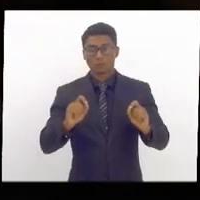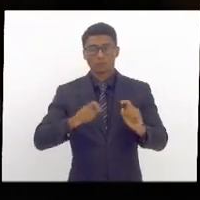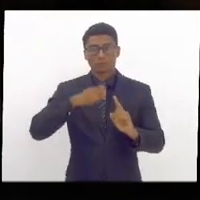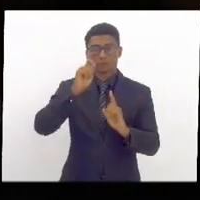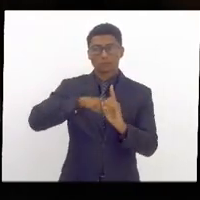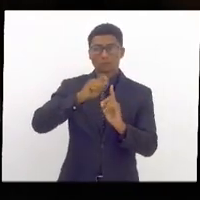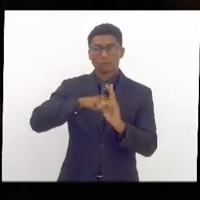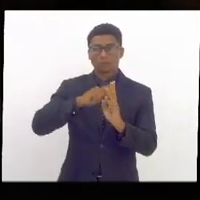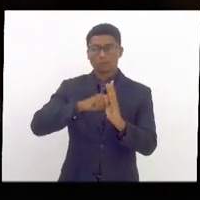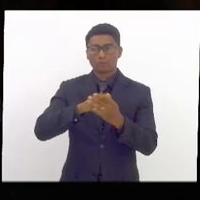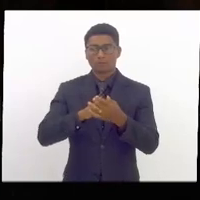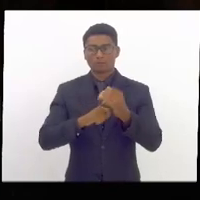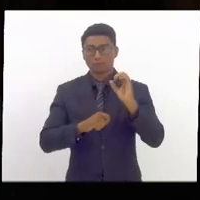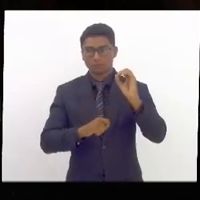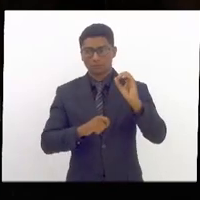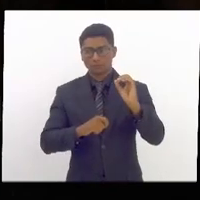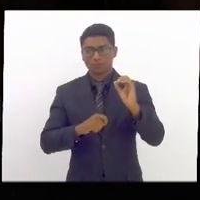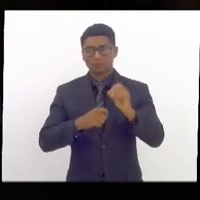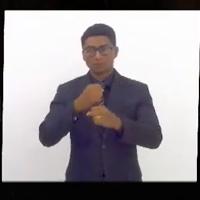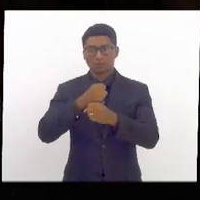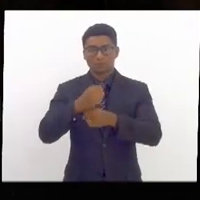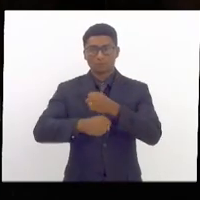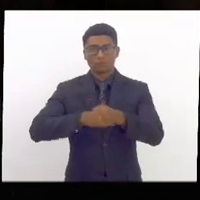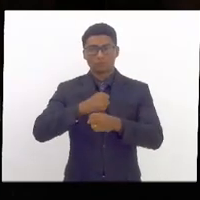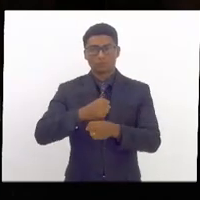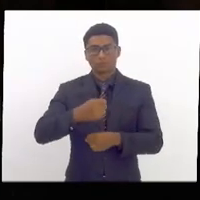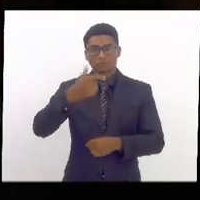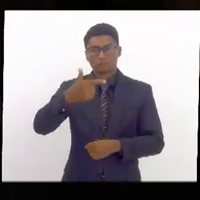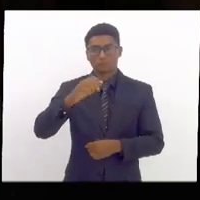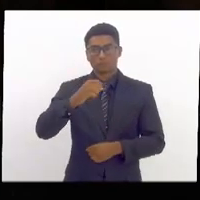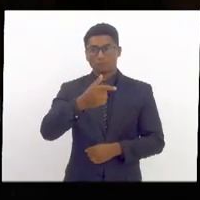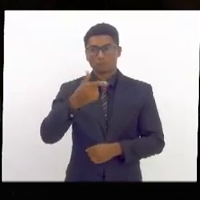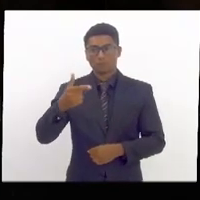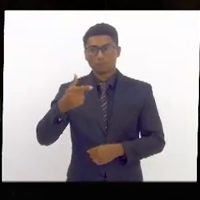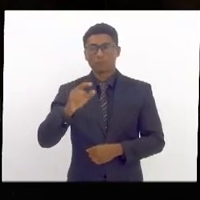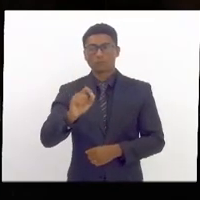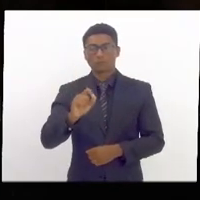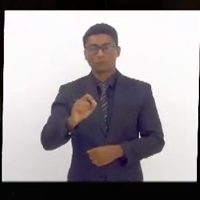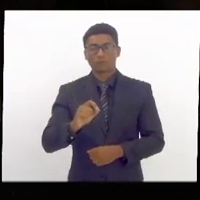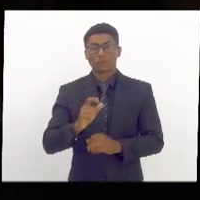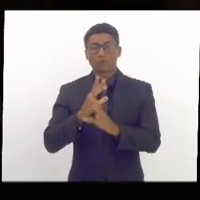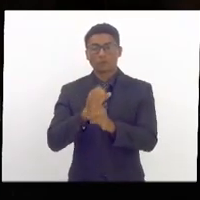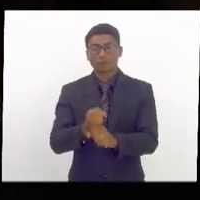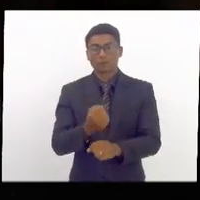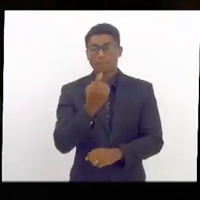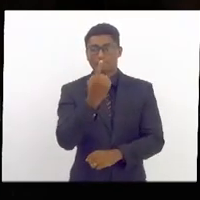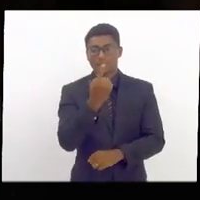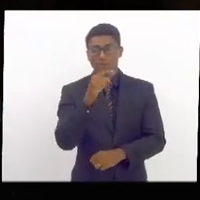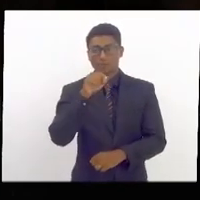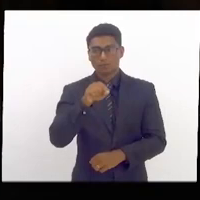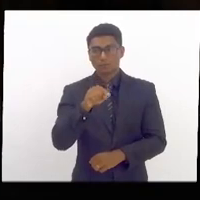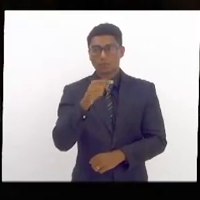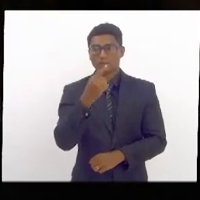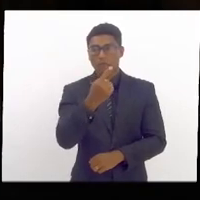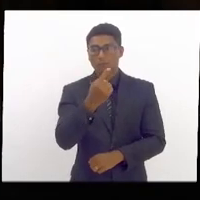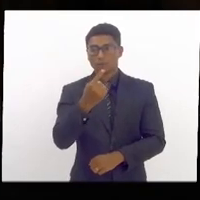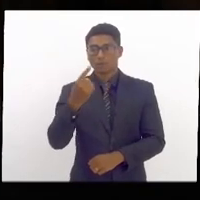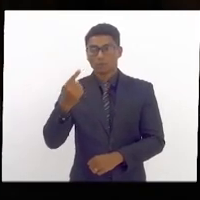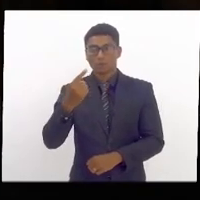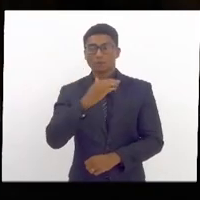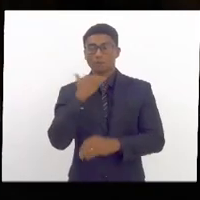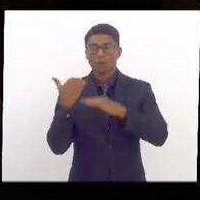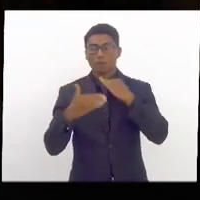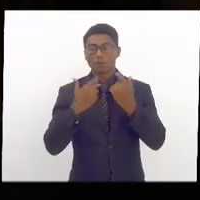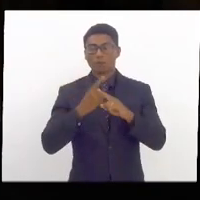meses do ano de 2022, foram 1.111 mortes decorrentes de ação